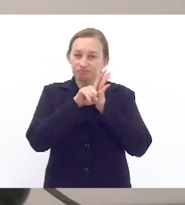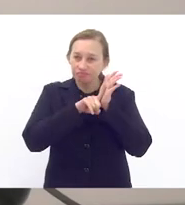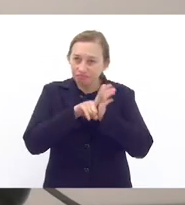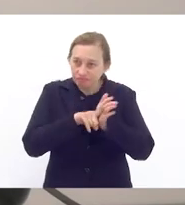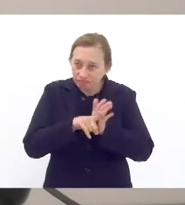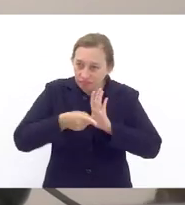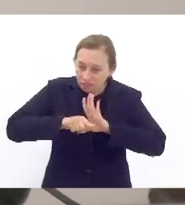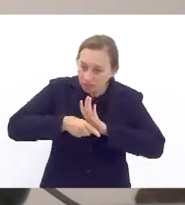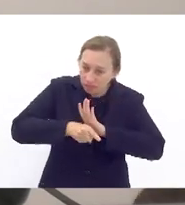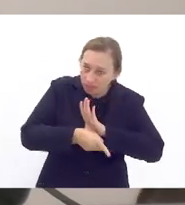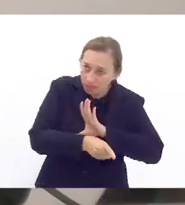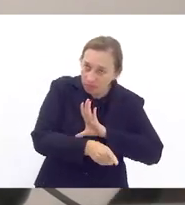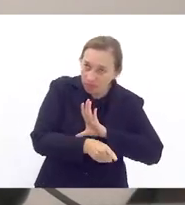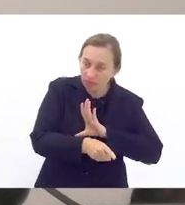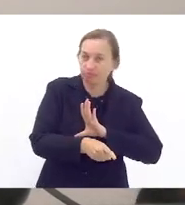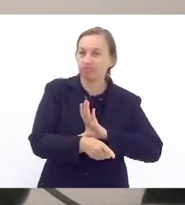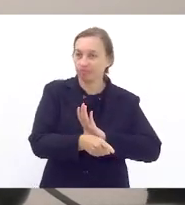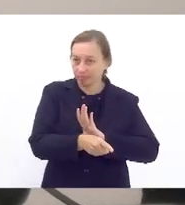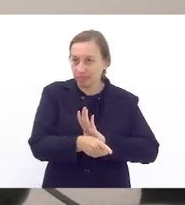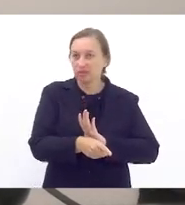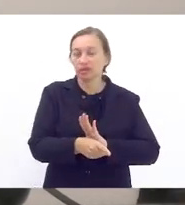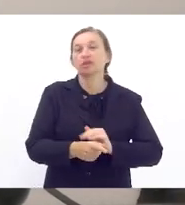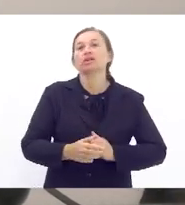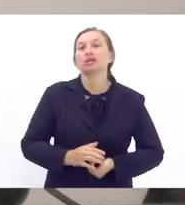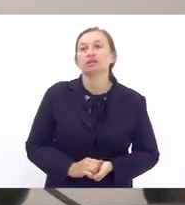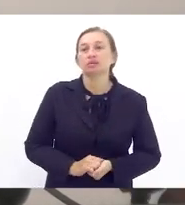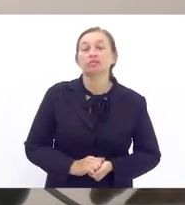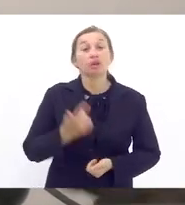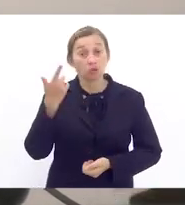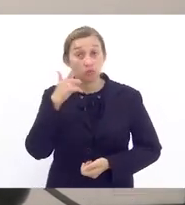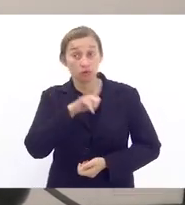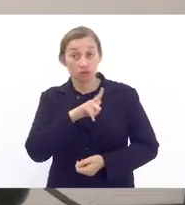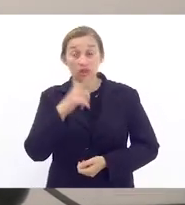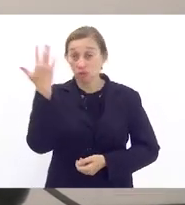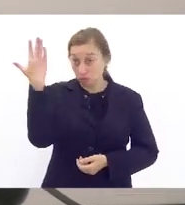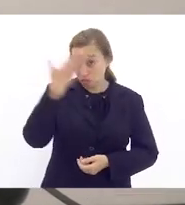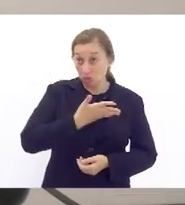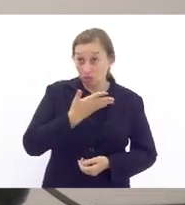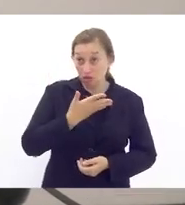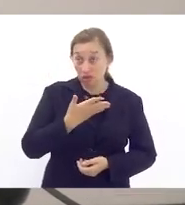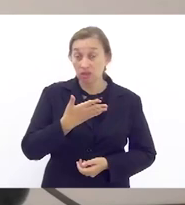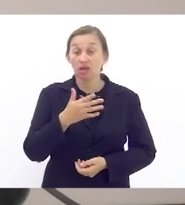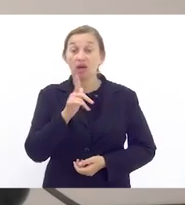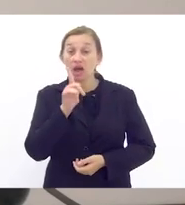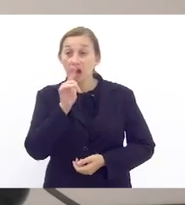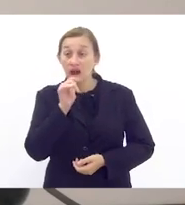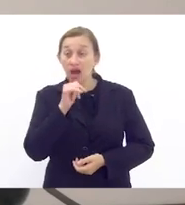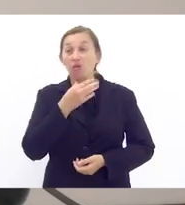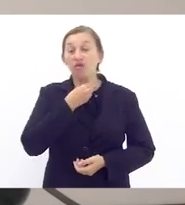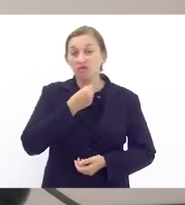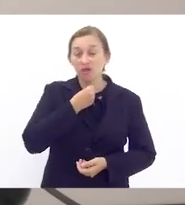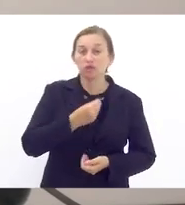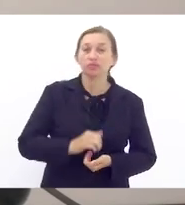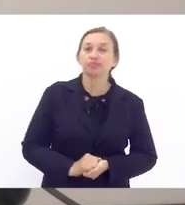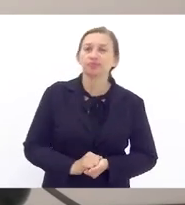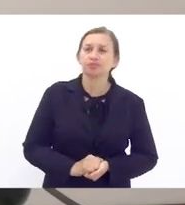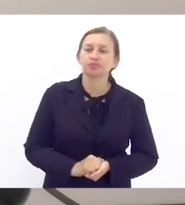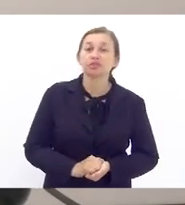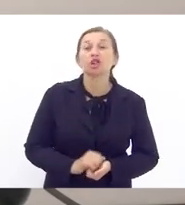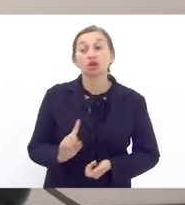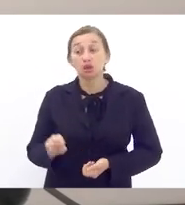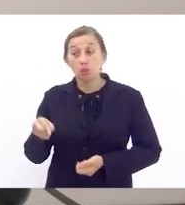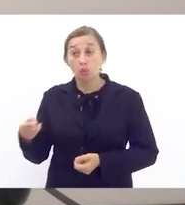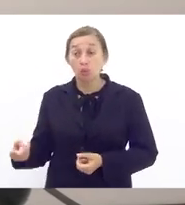fiscalização muito acurada ali para conseguir comprovar a impropriedade da água. E